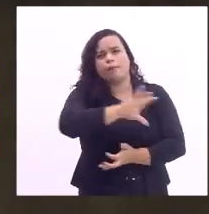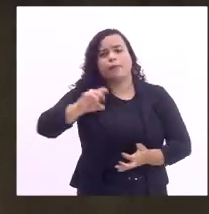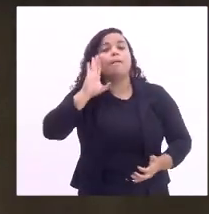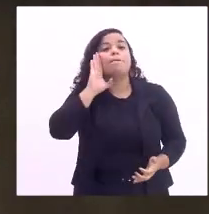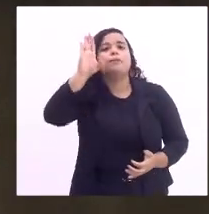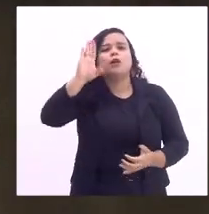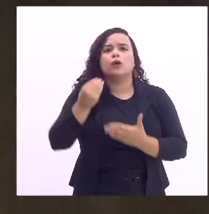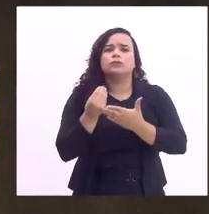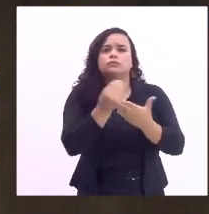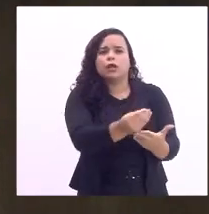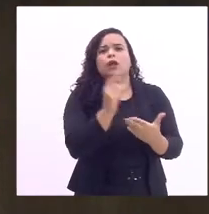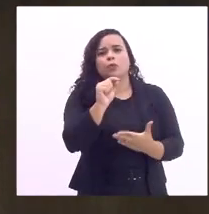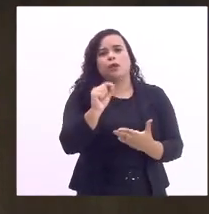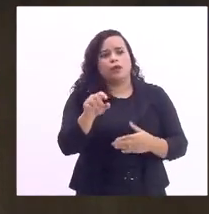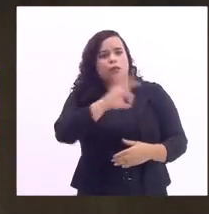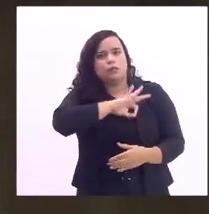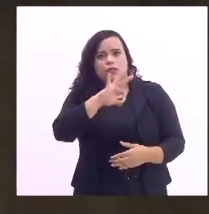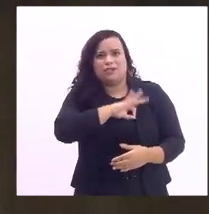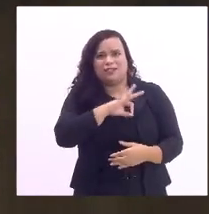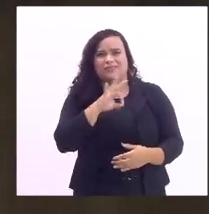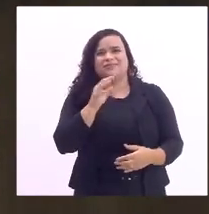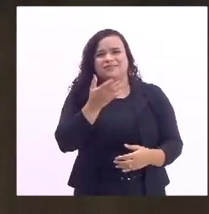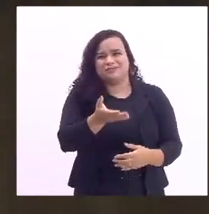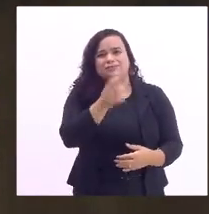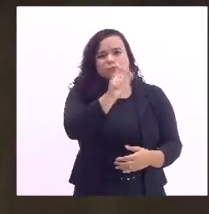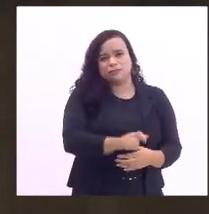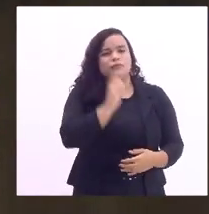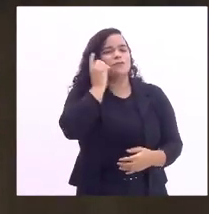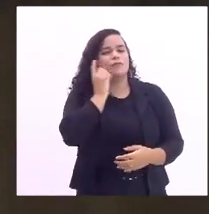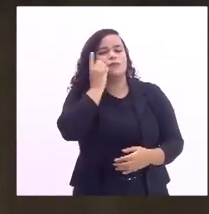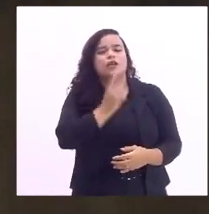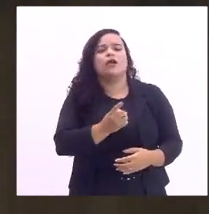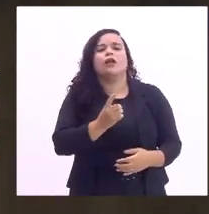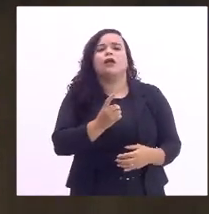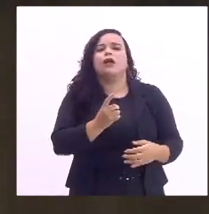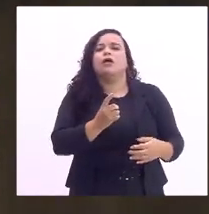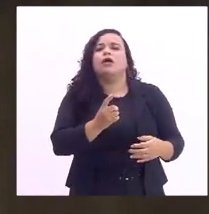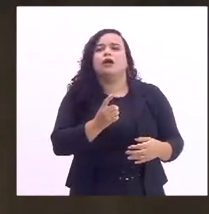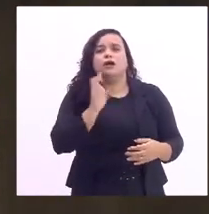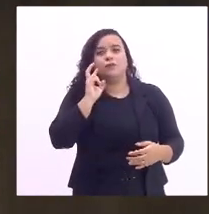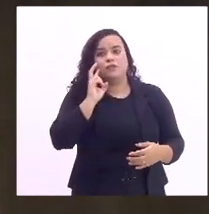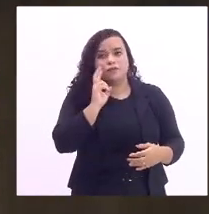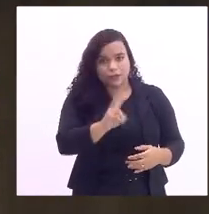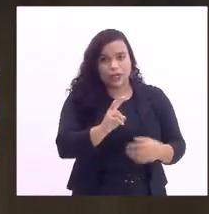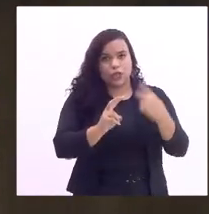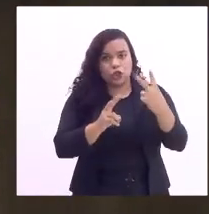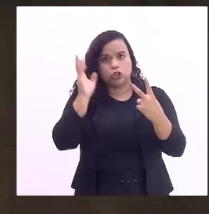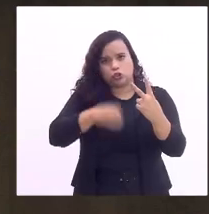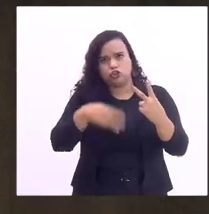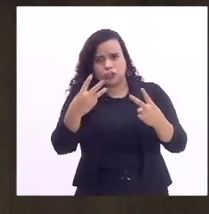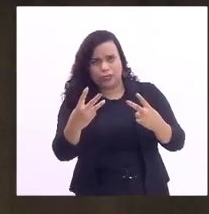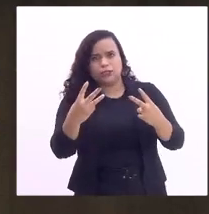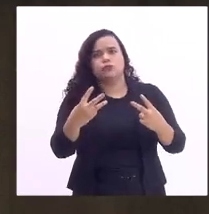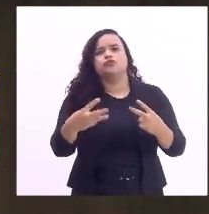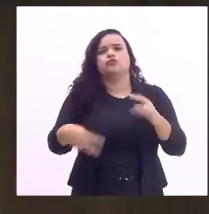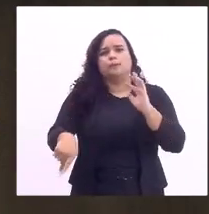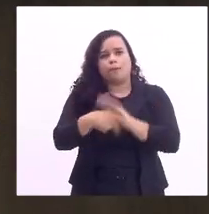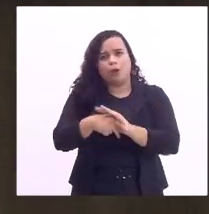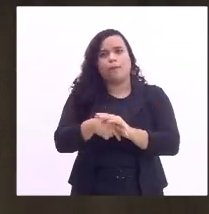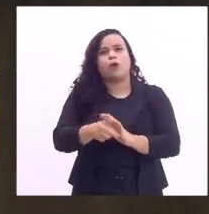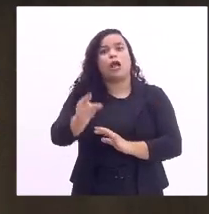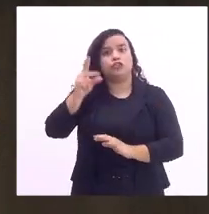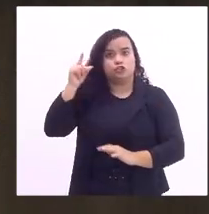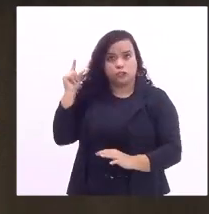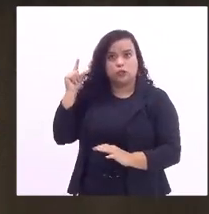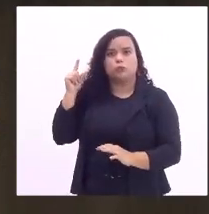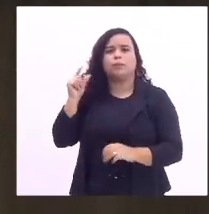priorizar, como disse a deputada Marta Rocha, a promoção por antiguidade. 2/3 serão por antiguidade e 1/3 por merecimento. Além